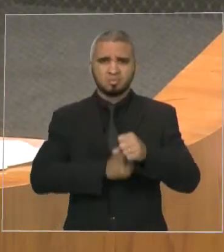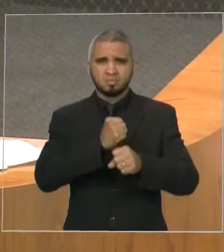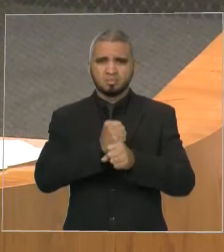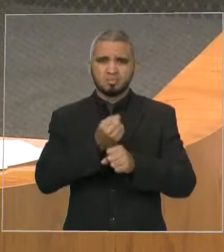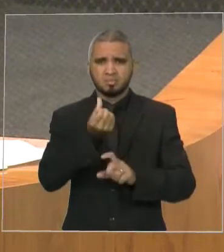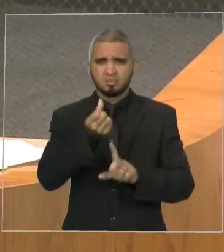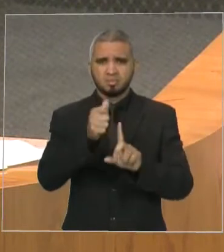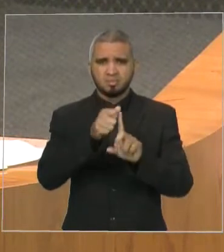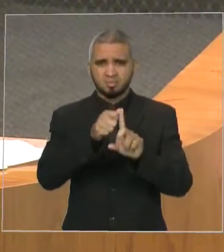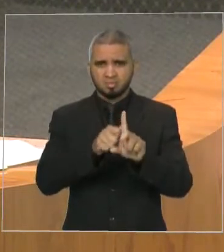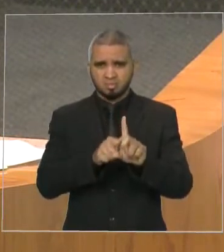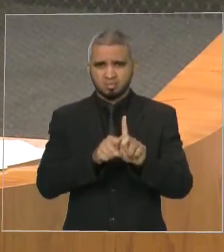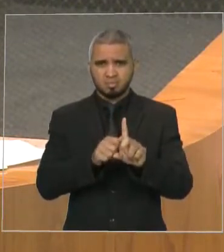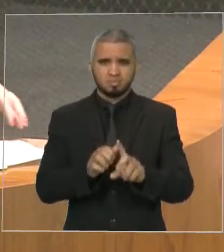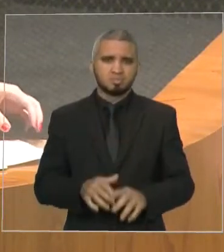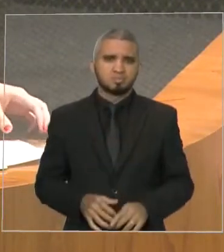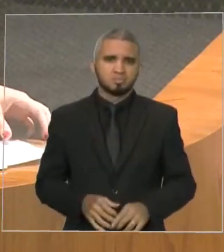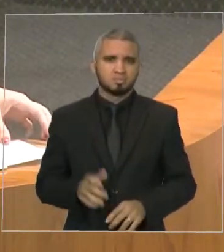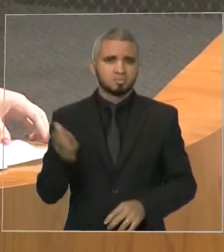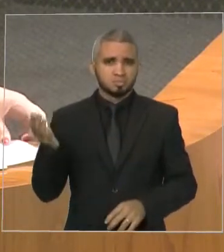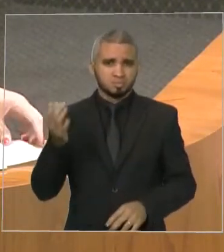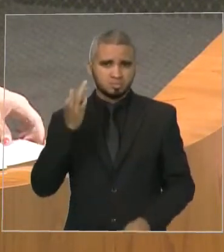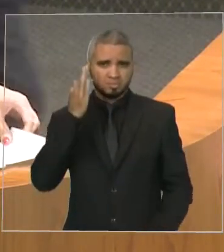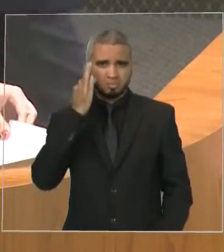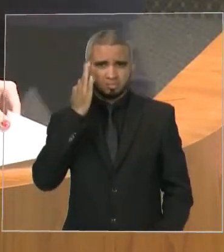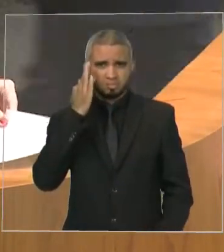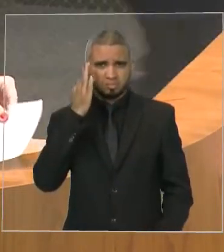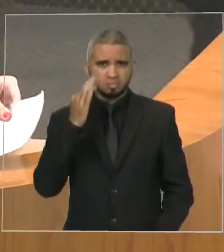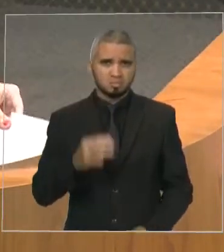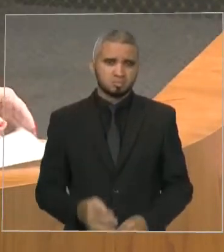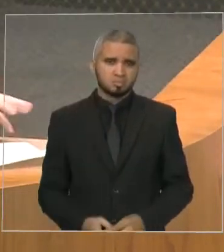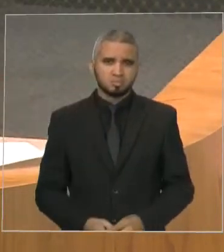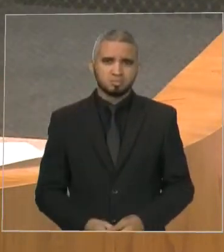3 anos e meio para Flávio Dino.